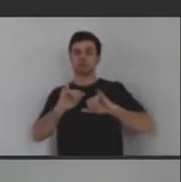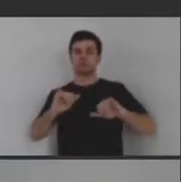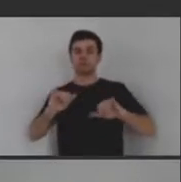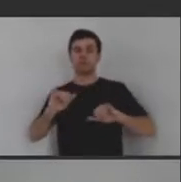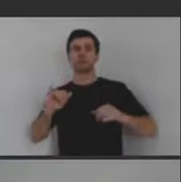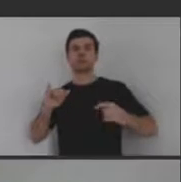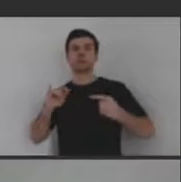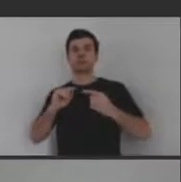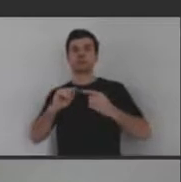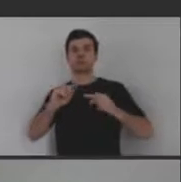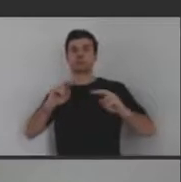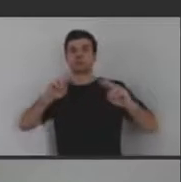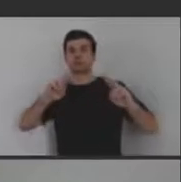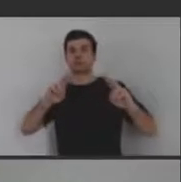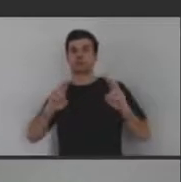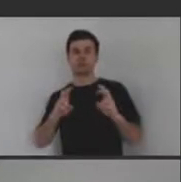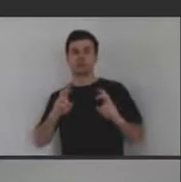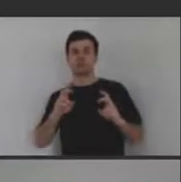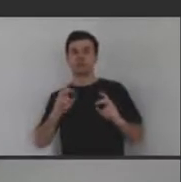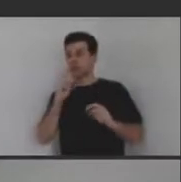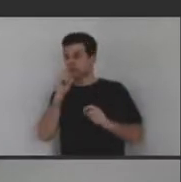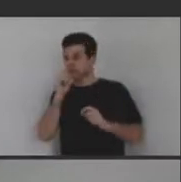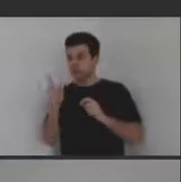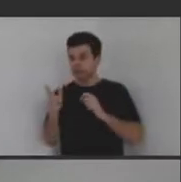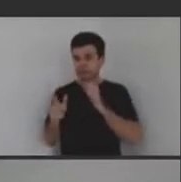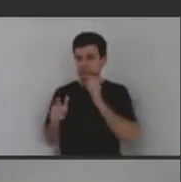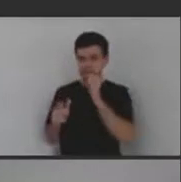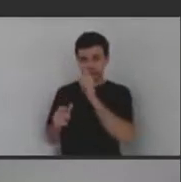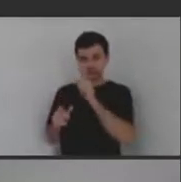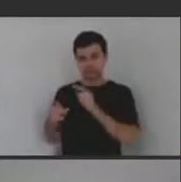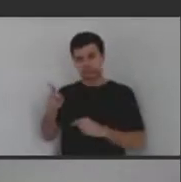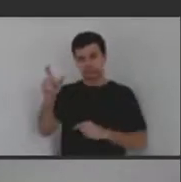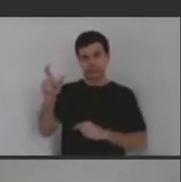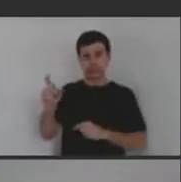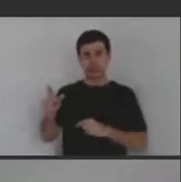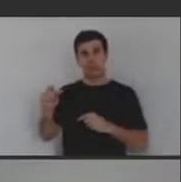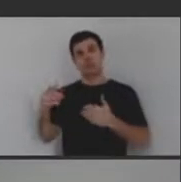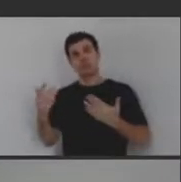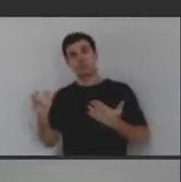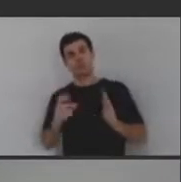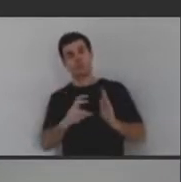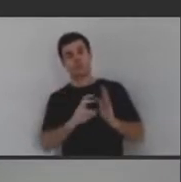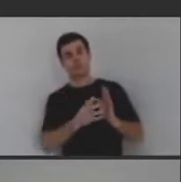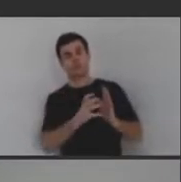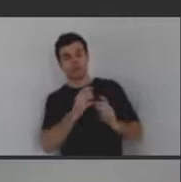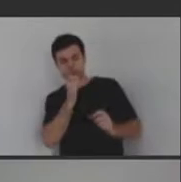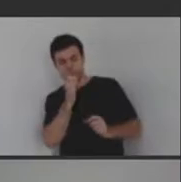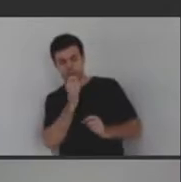a críticas a candidato, partido político, mesmo que